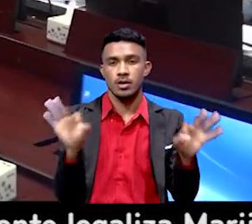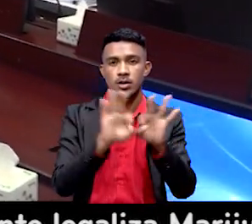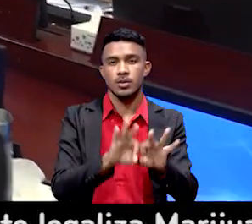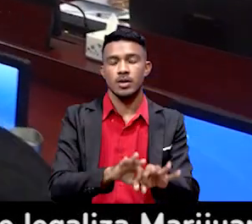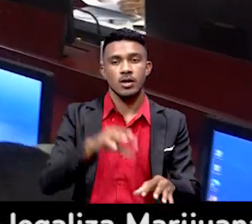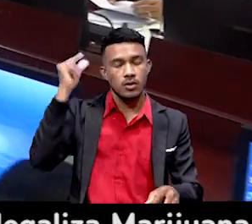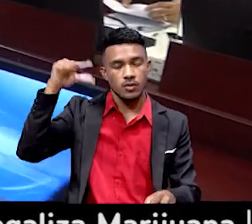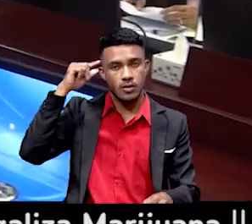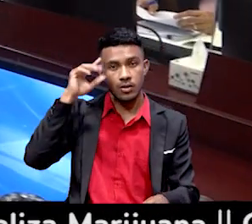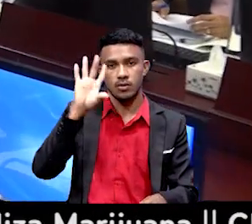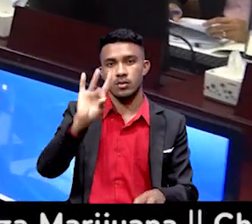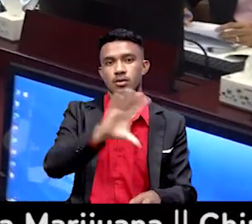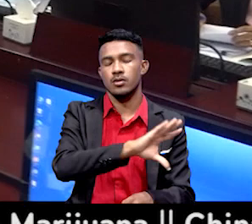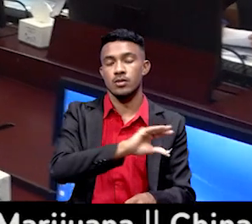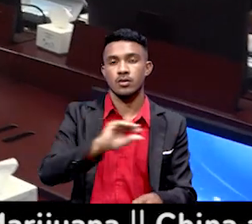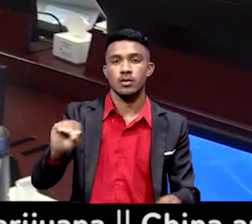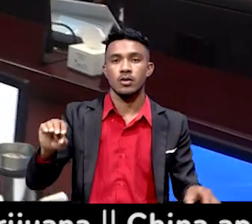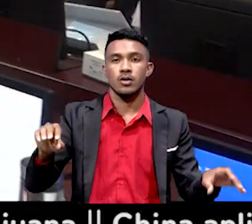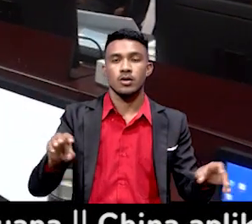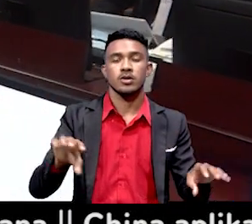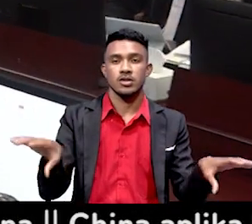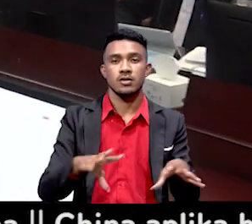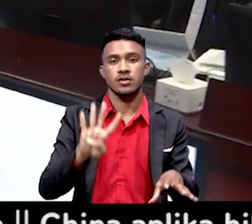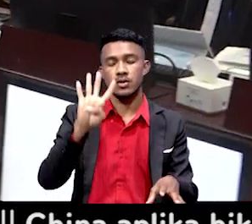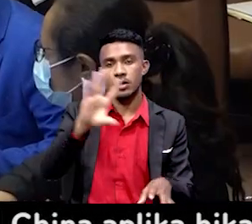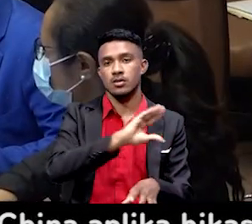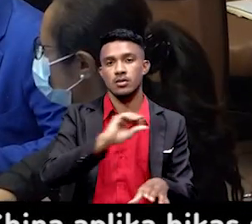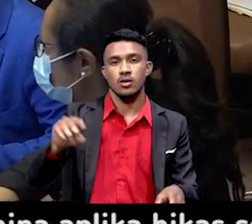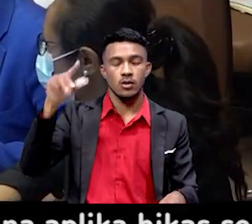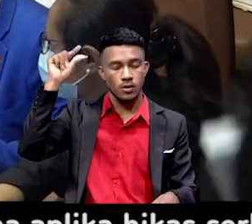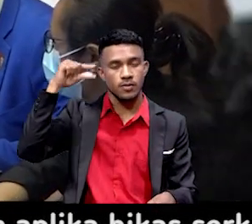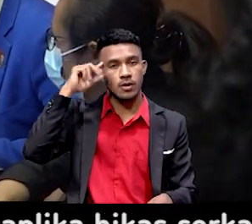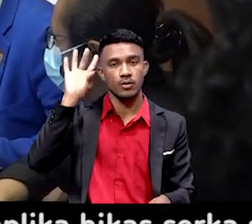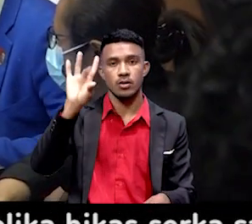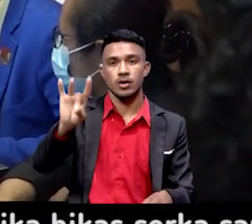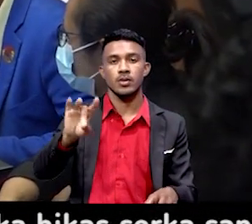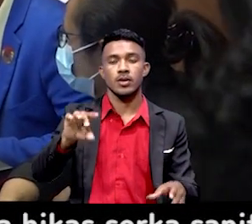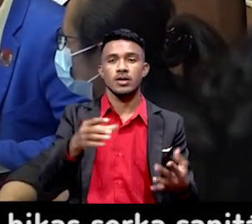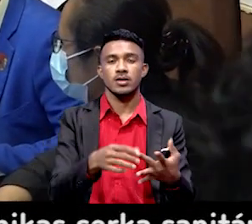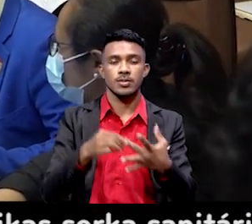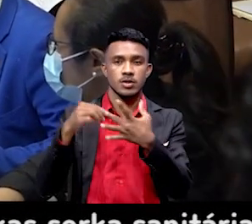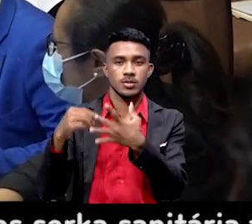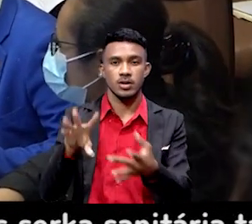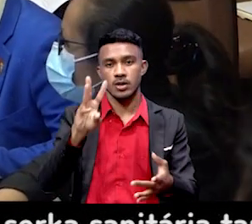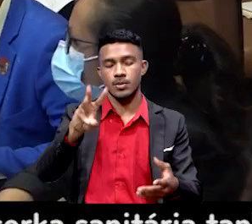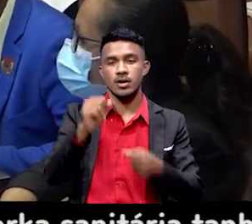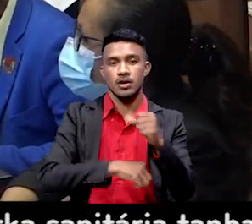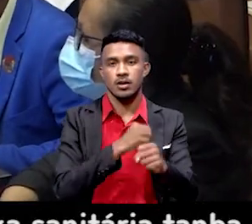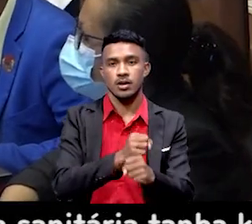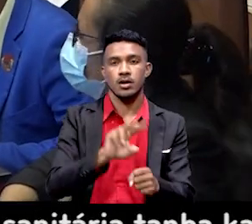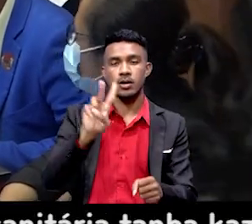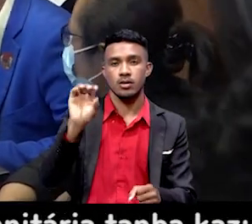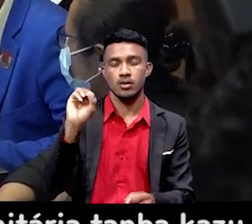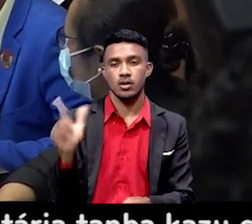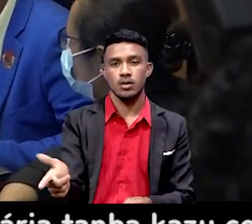oitavo governo. Baseia ba Pilar Hatne, oitavo governo define ona área principal nen, batinan Rihunrua Ruanulu